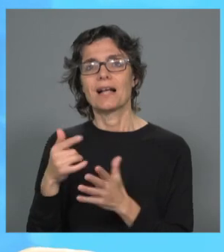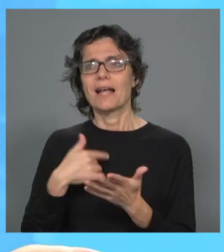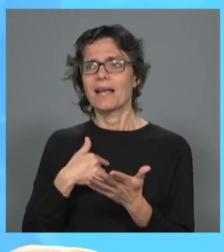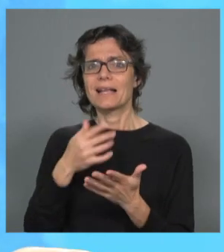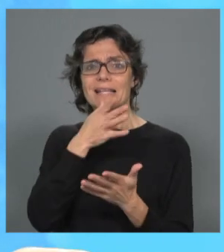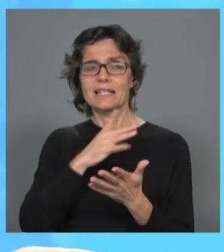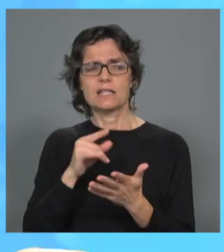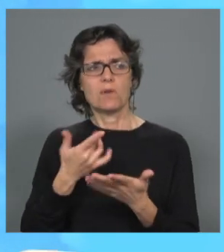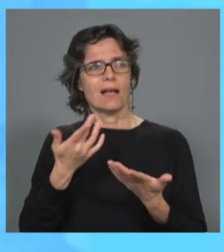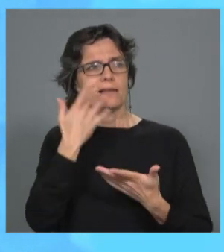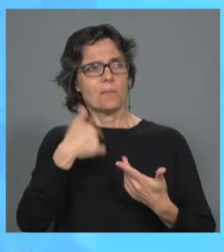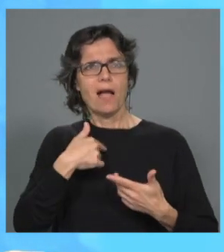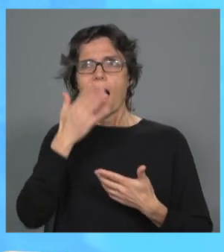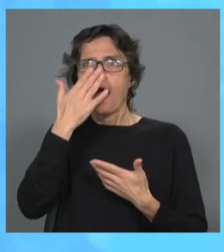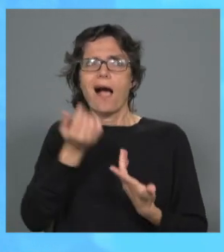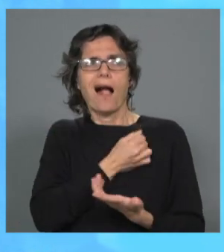nossa casa.